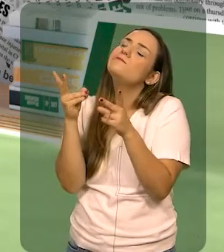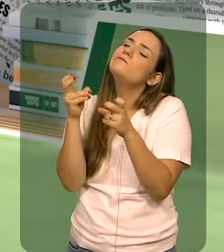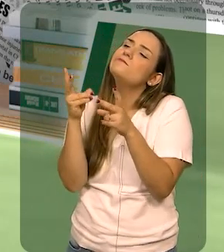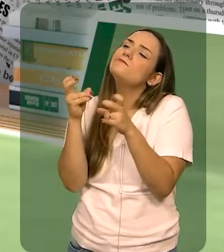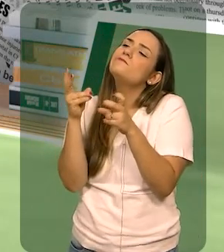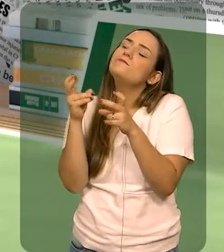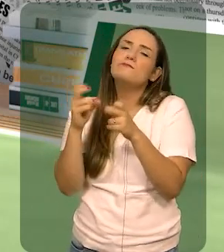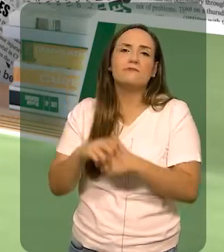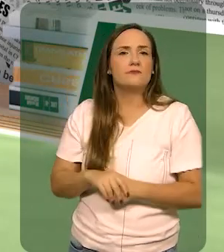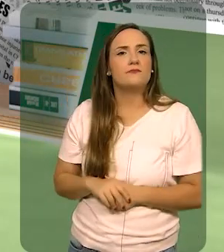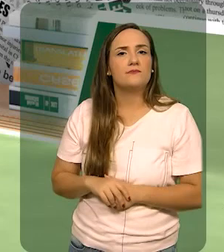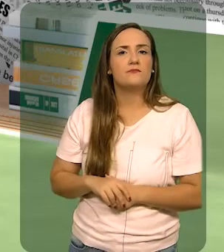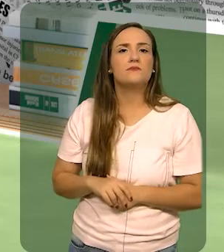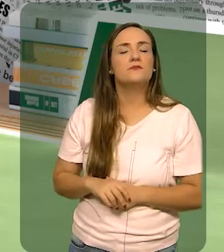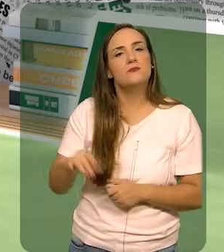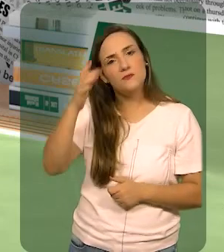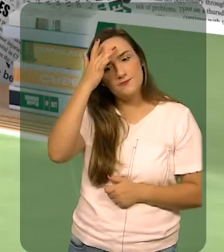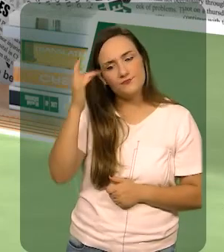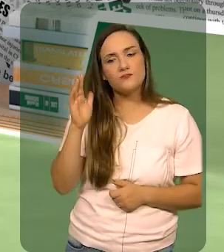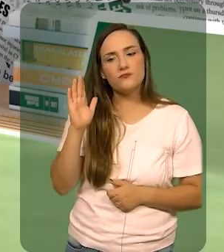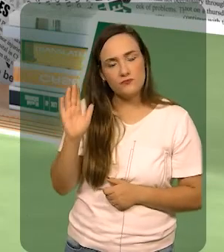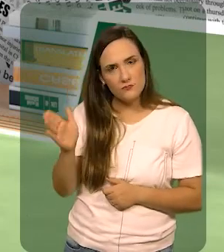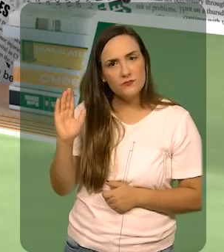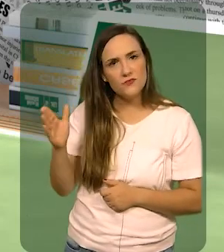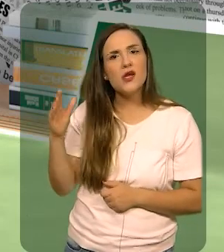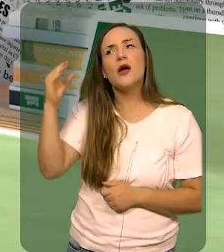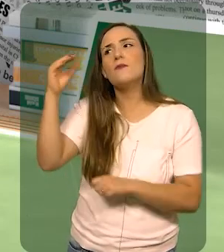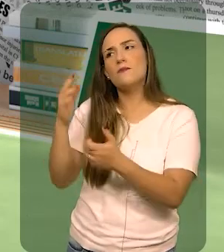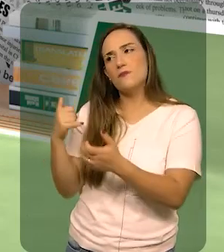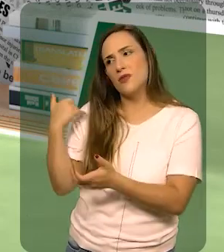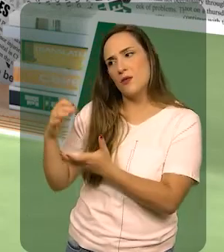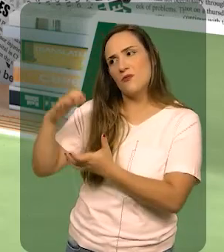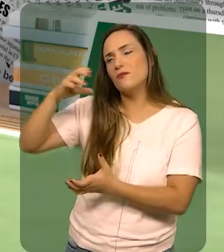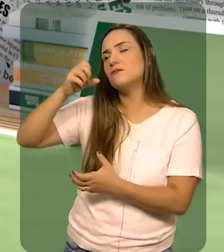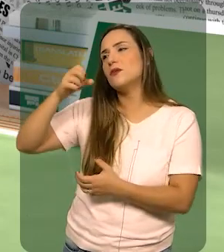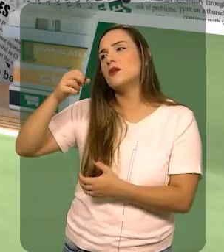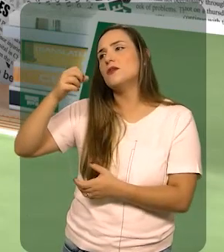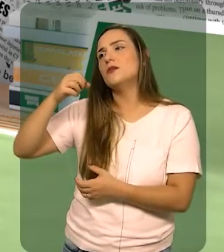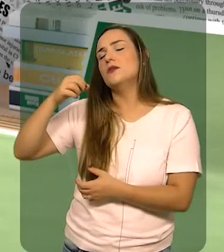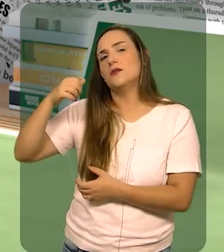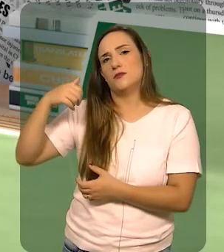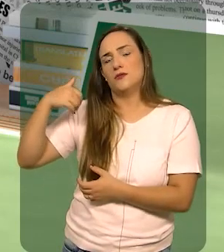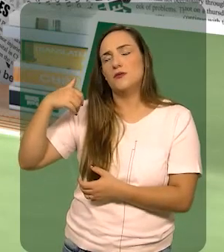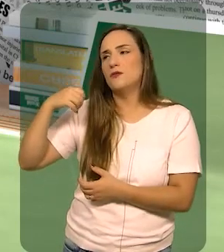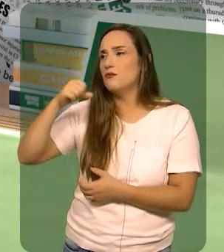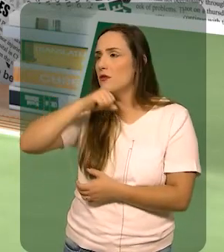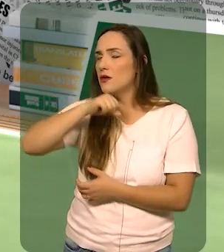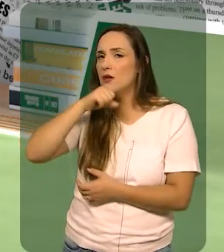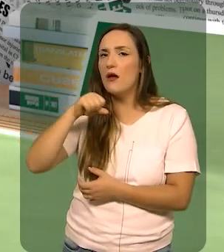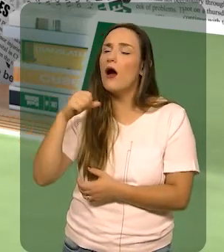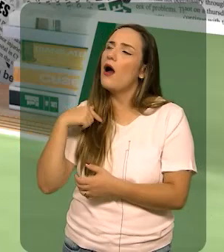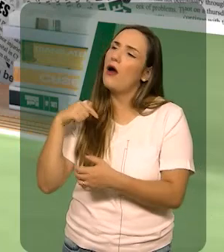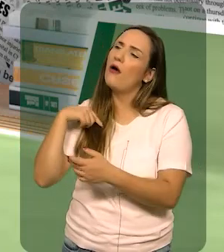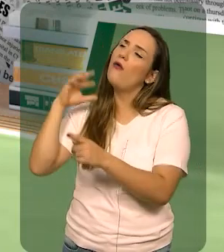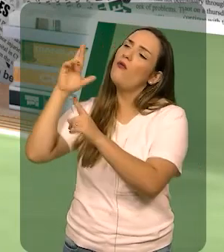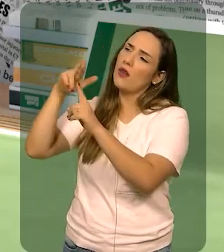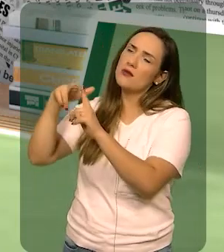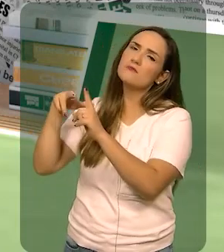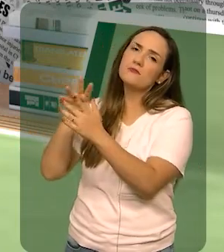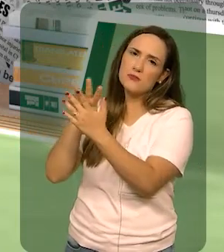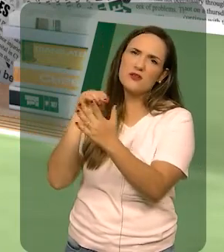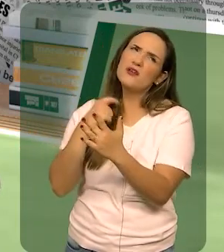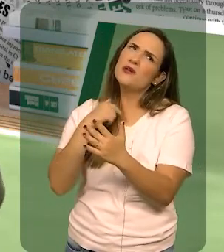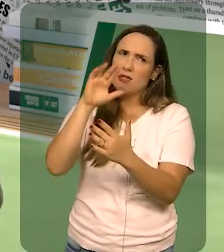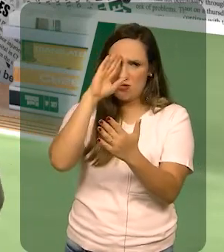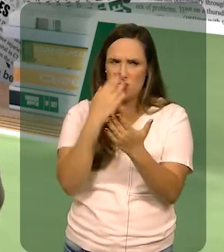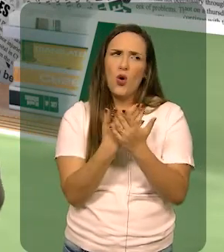experiência daqueles que já trilharam um caminho e que nós, quando jovens indígenas, vamos trilhar ainda. Eu acredito que o Terena é